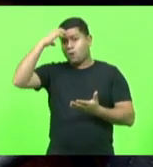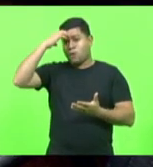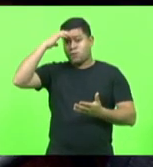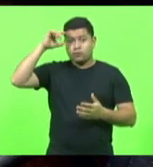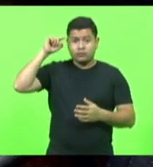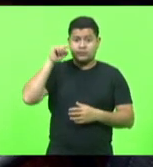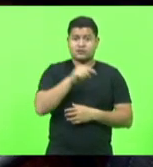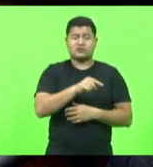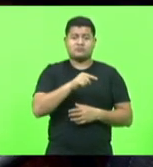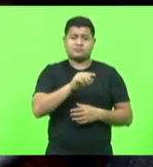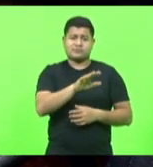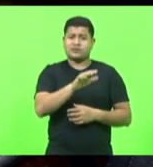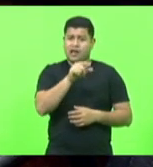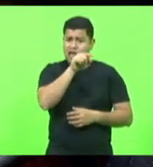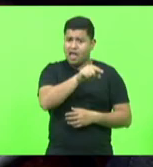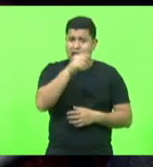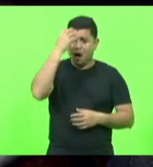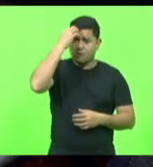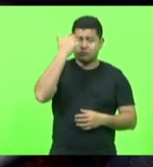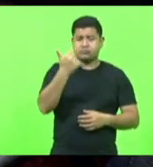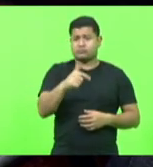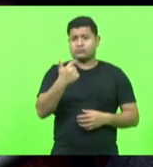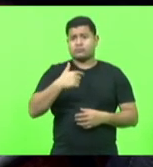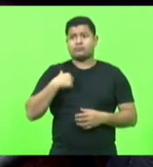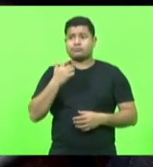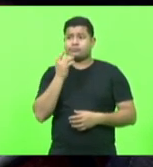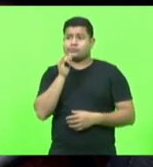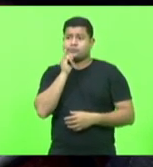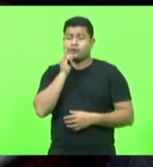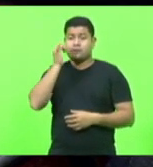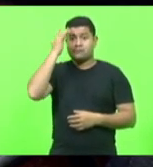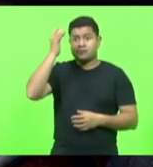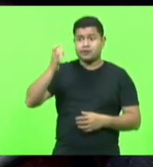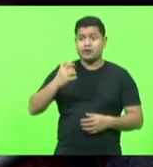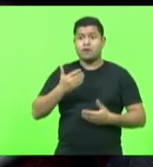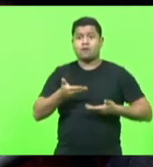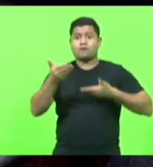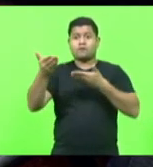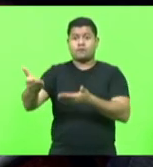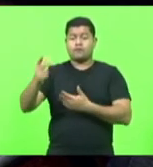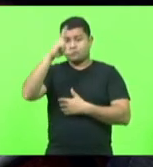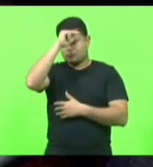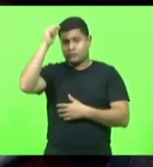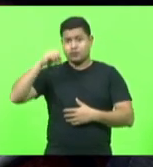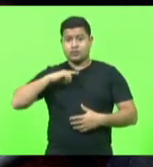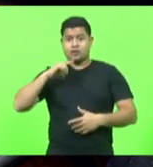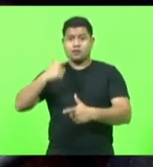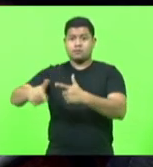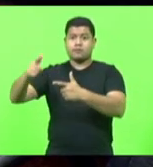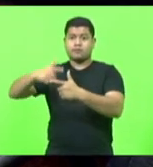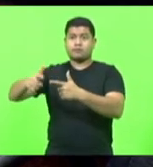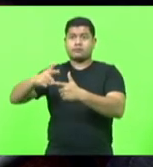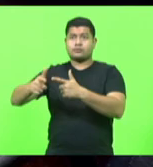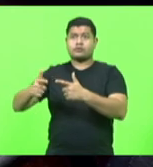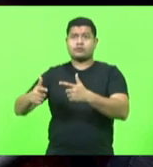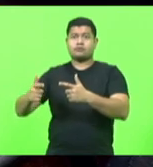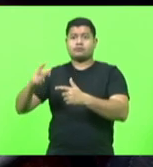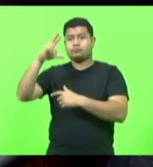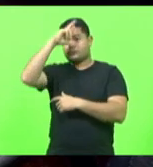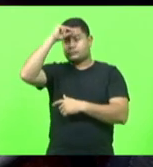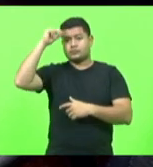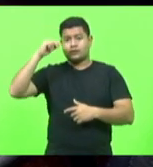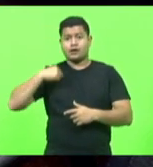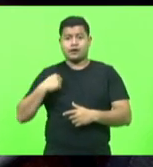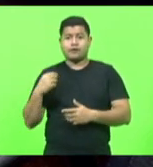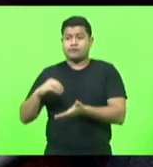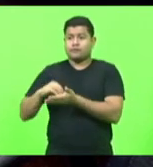deve. Amanhã eu sou convidado para ir numa prefeitura, chega lá, dá um problema com o prefeito, que não convidou